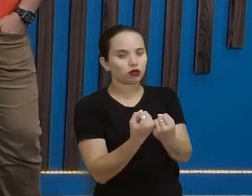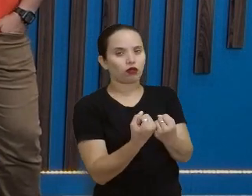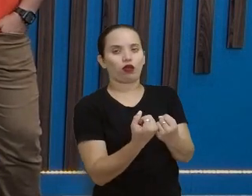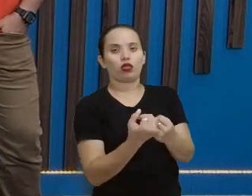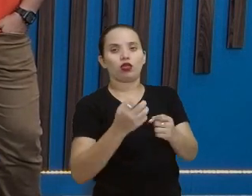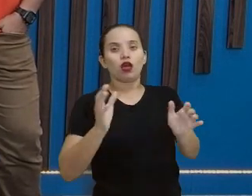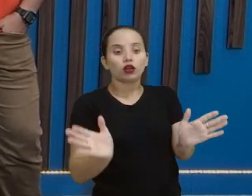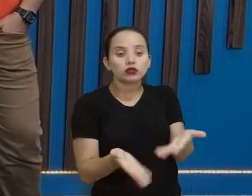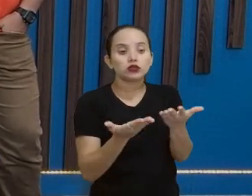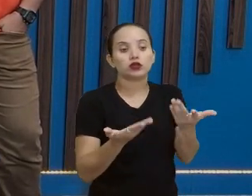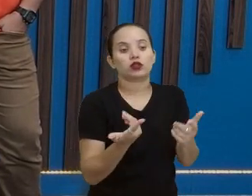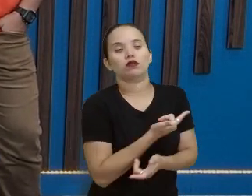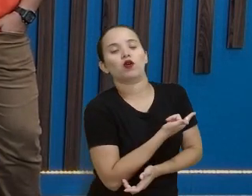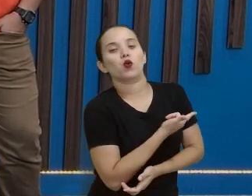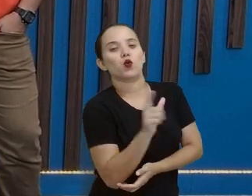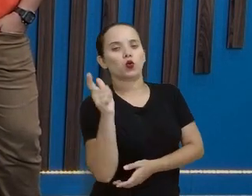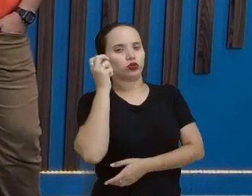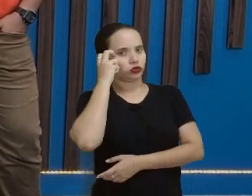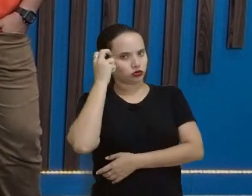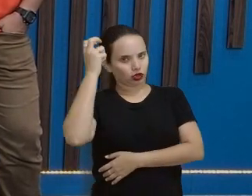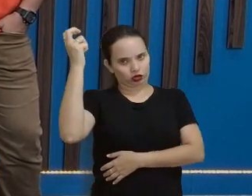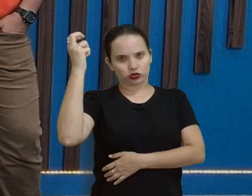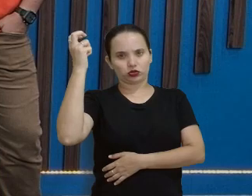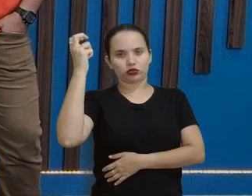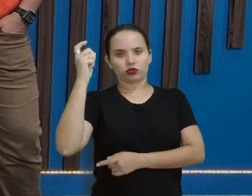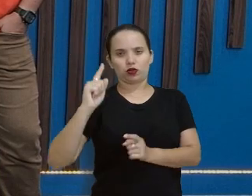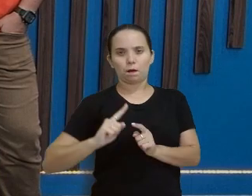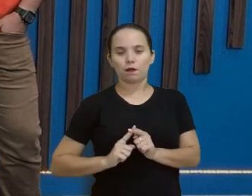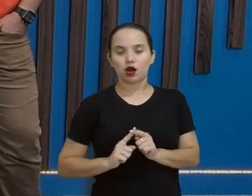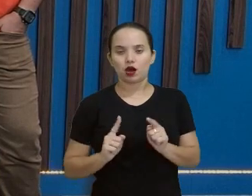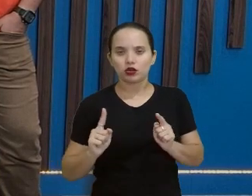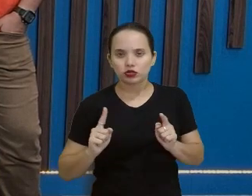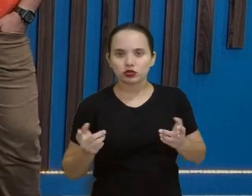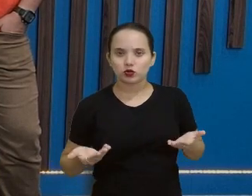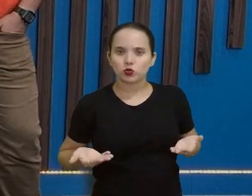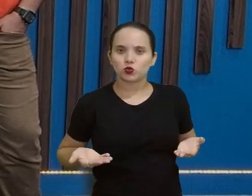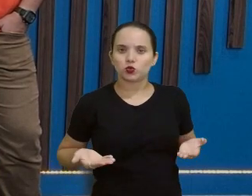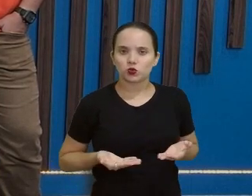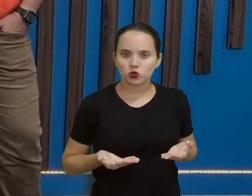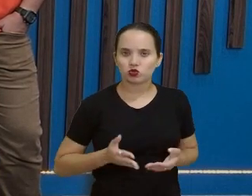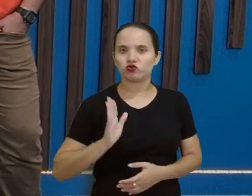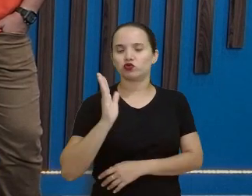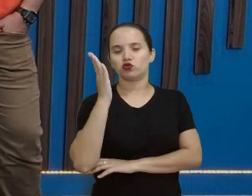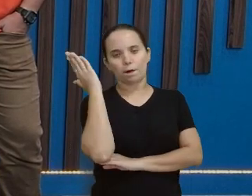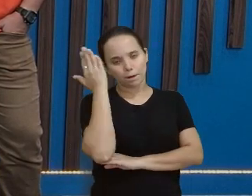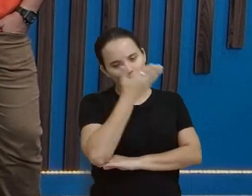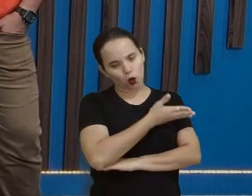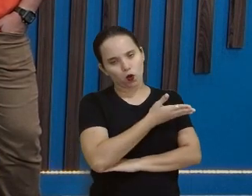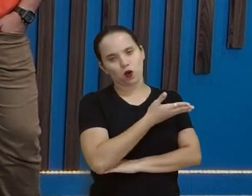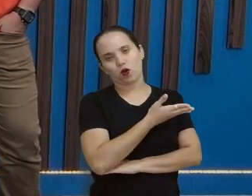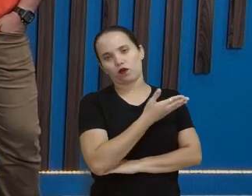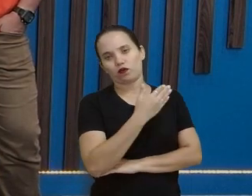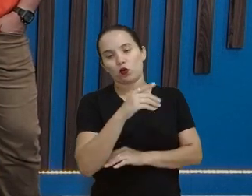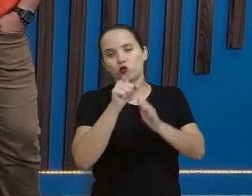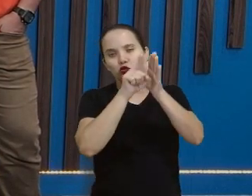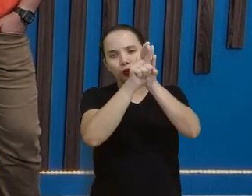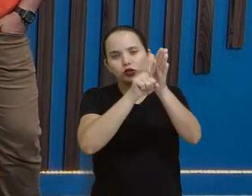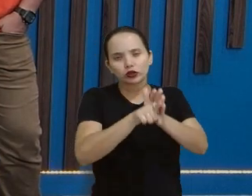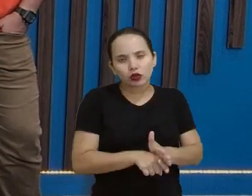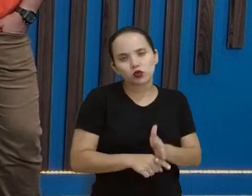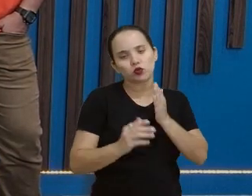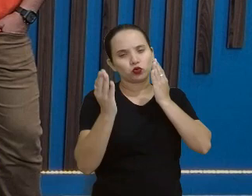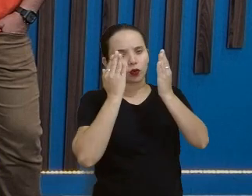mais outros tipos de inteligência. Só que hoje já é comprovado pelos especialistas da área, os